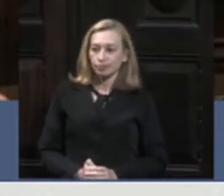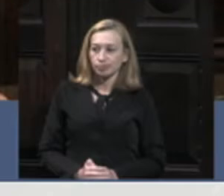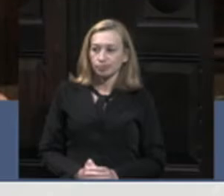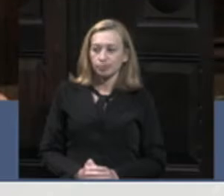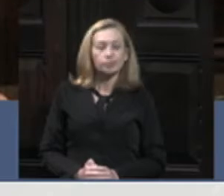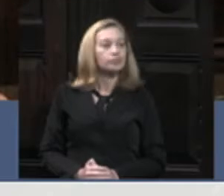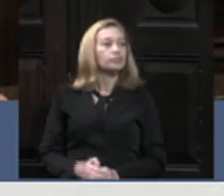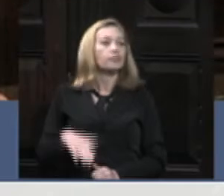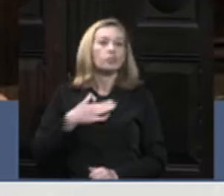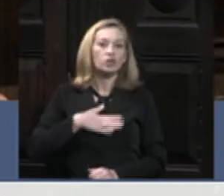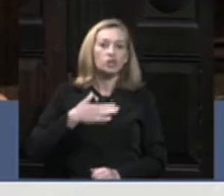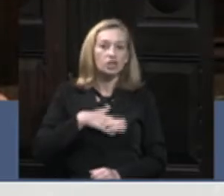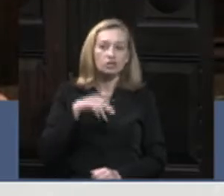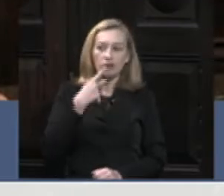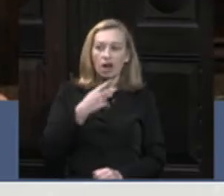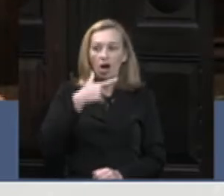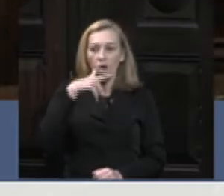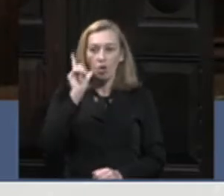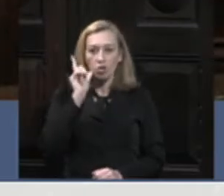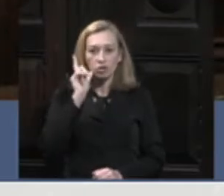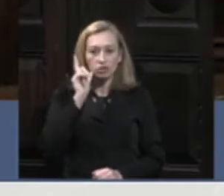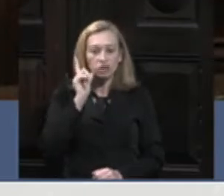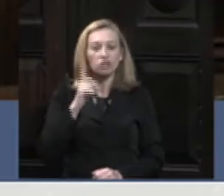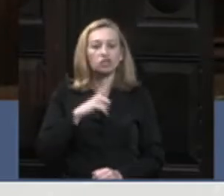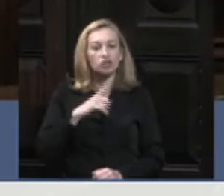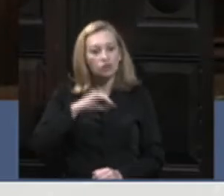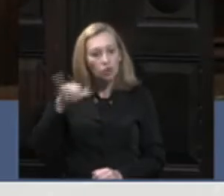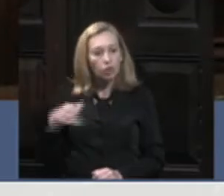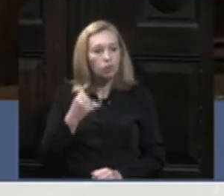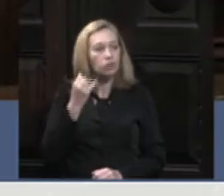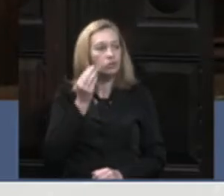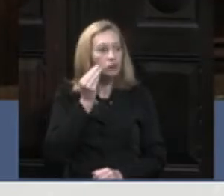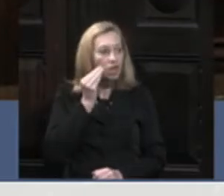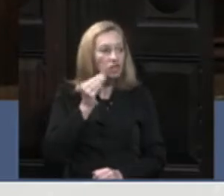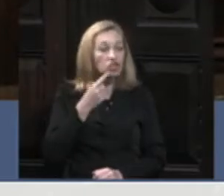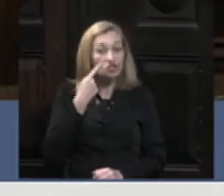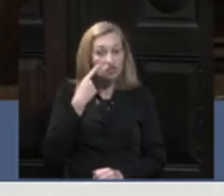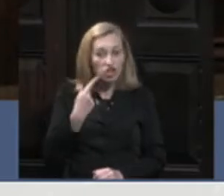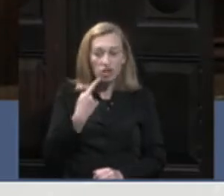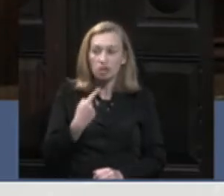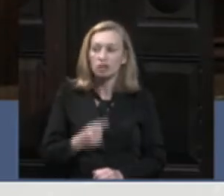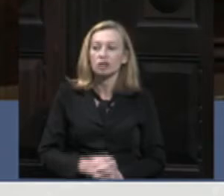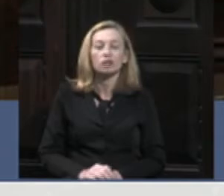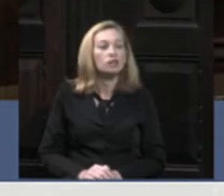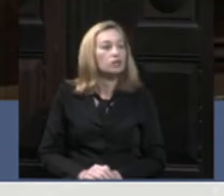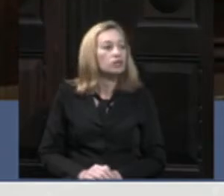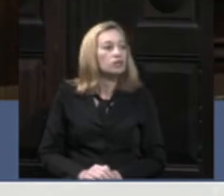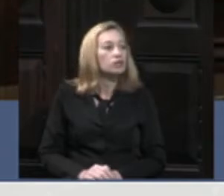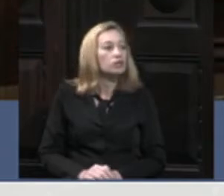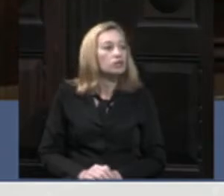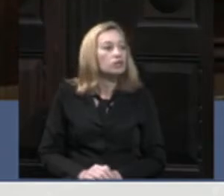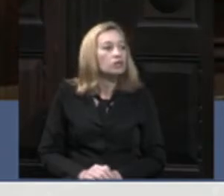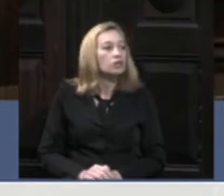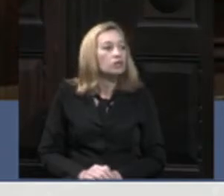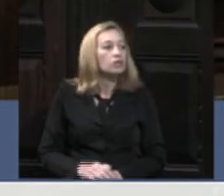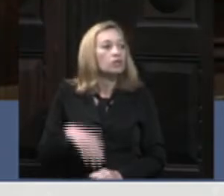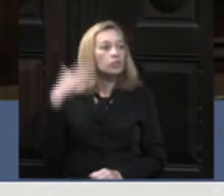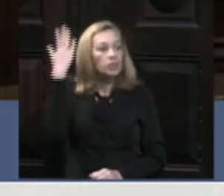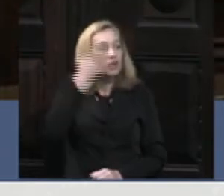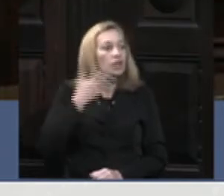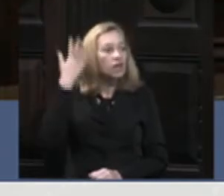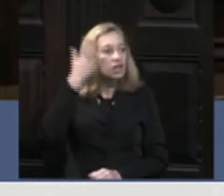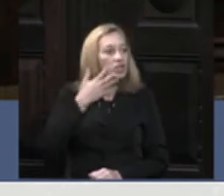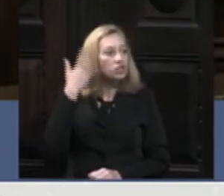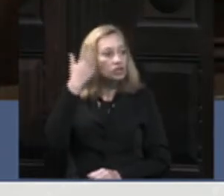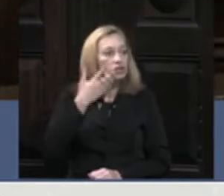Mas eu gostaria de dizer que ontem tive a oportunidade de ver uma palestra do nosso